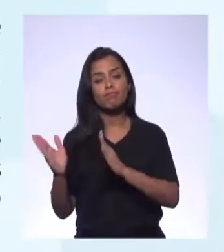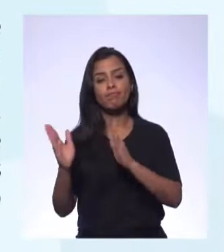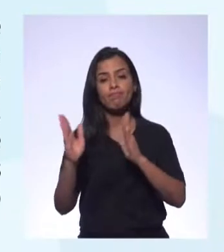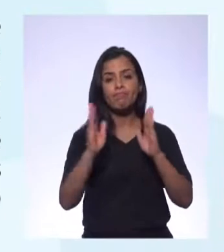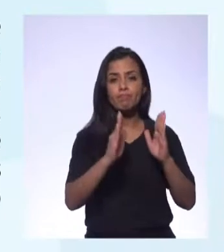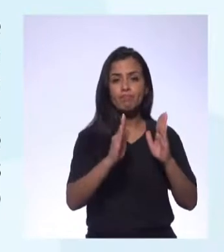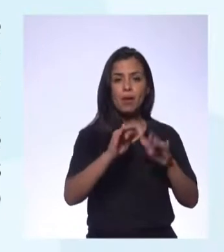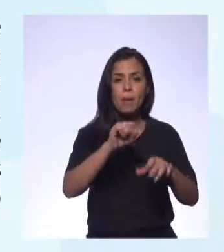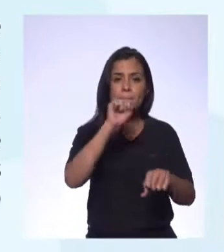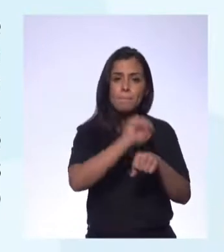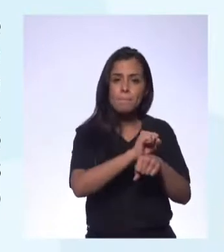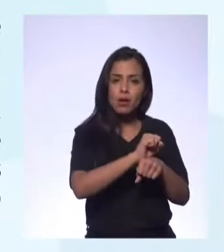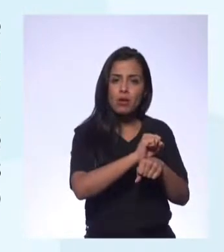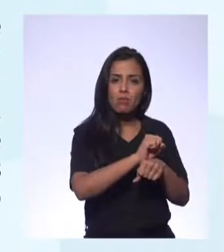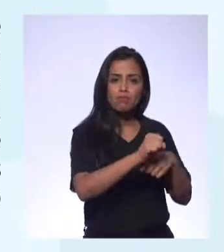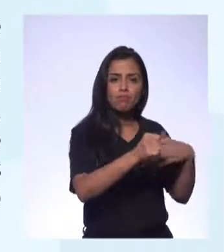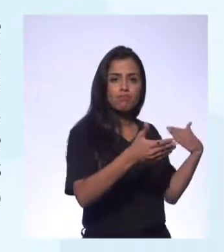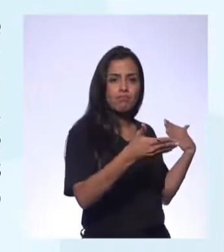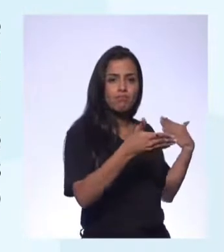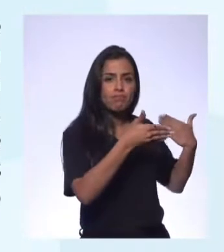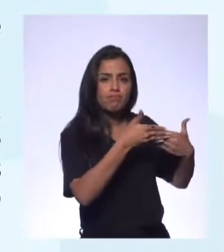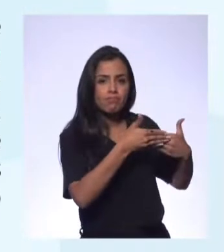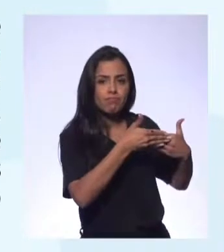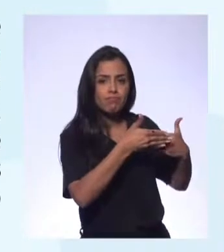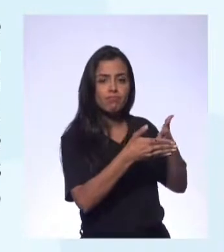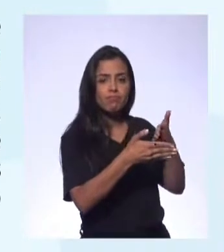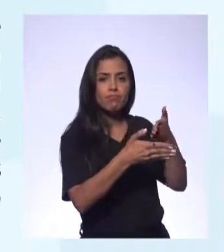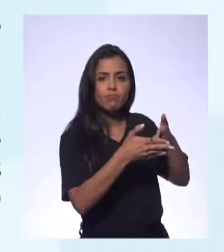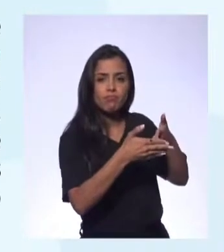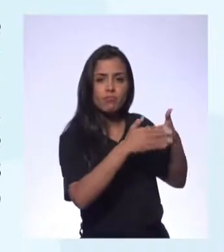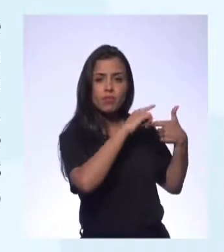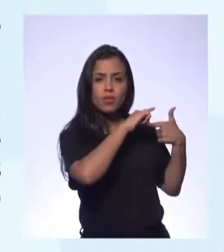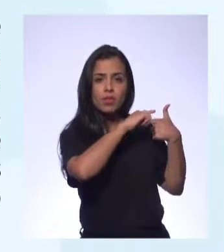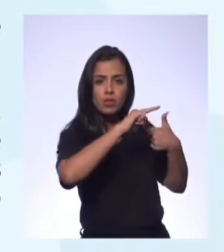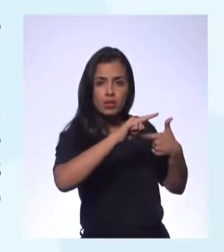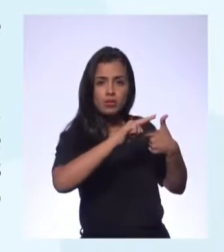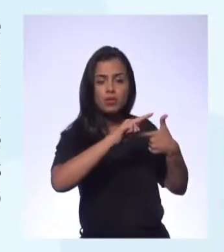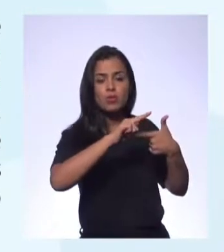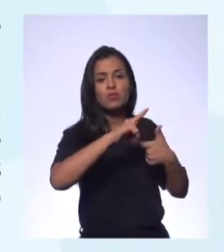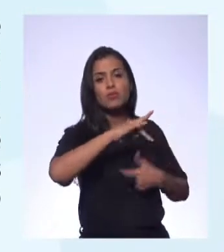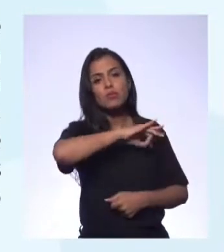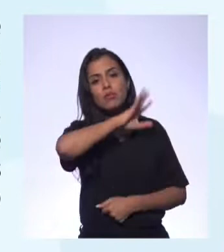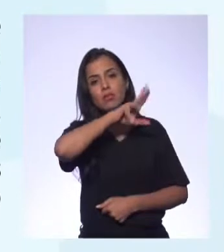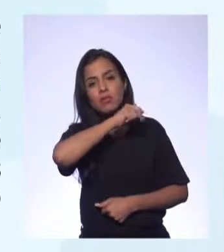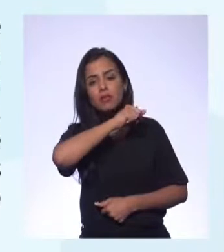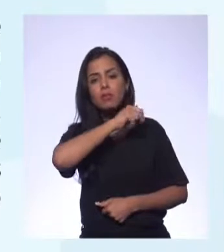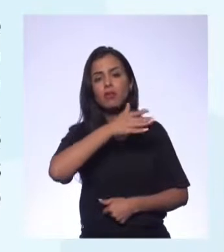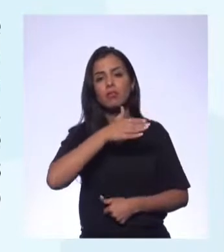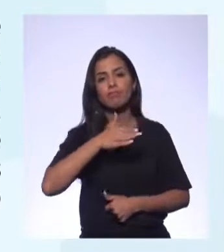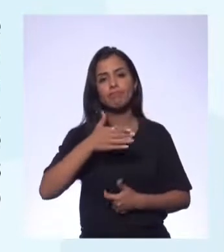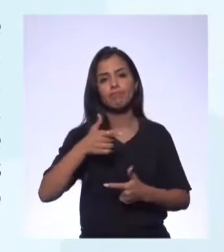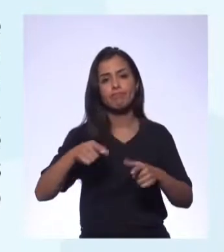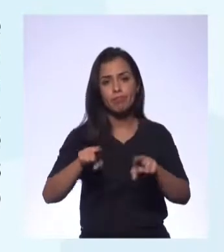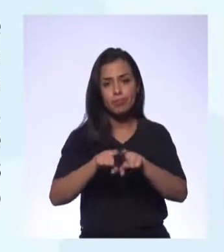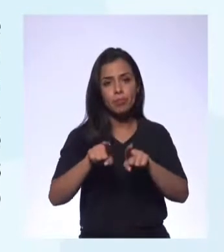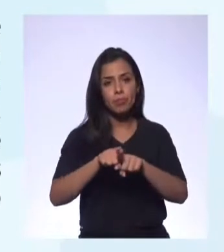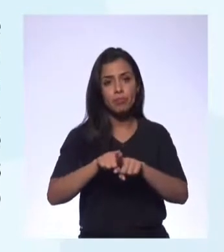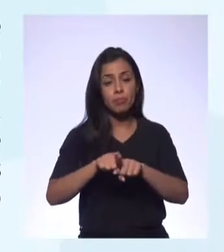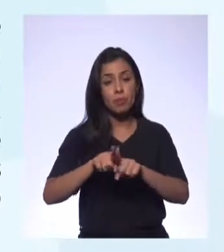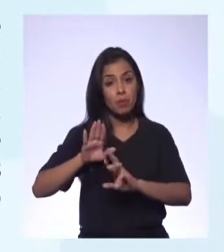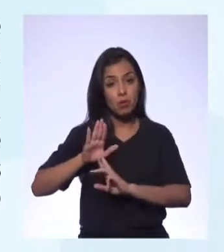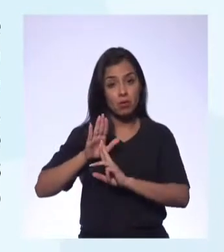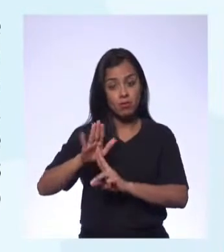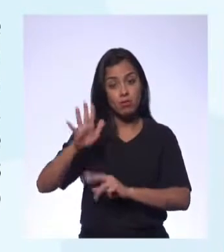parada no tempo, com suas tradições, savanas e animais exóticos. Para uma reflexão que parte do presente para